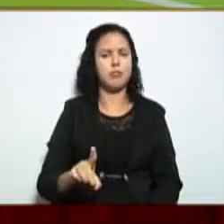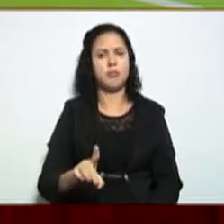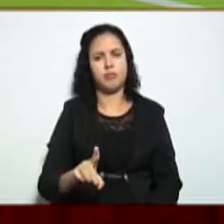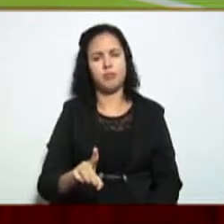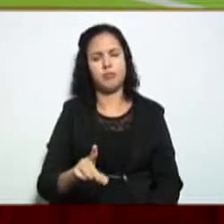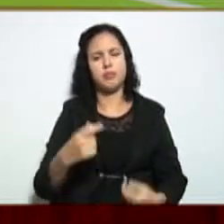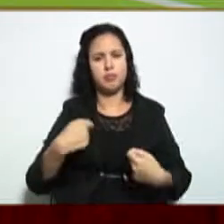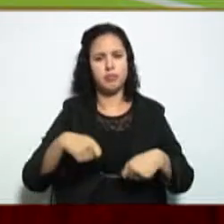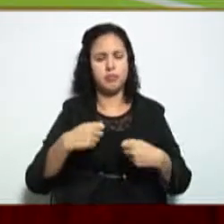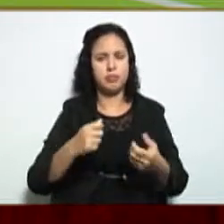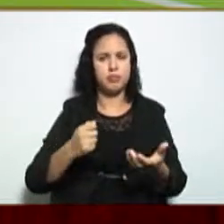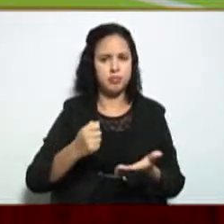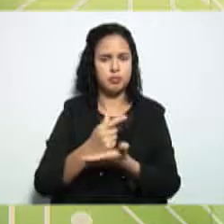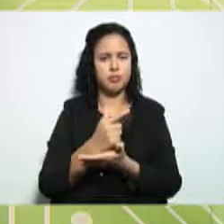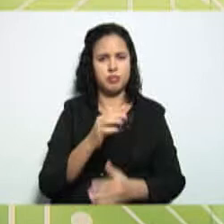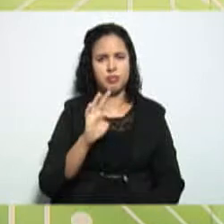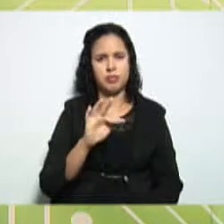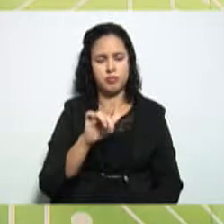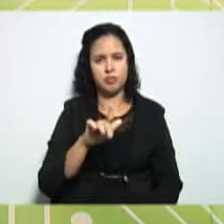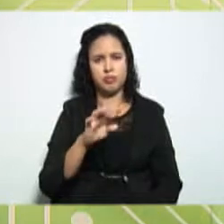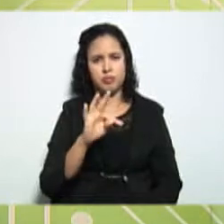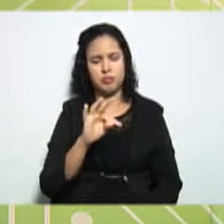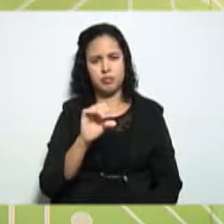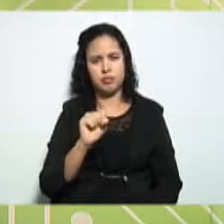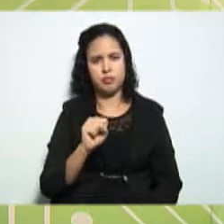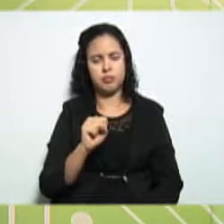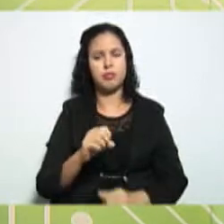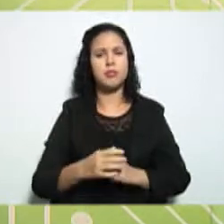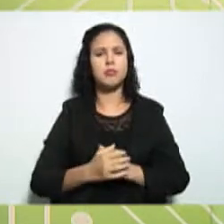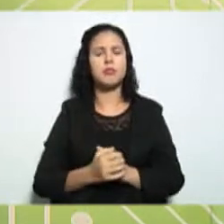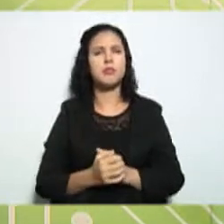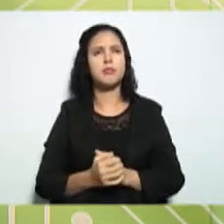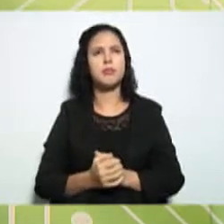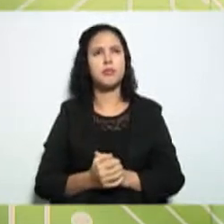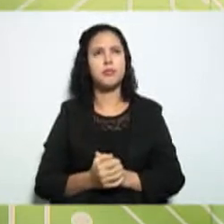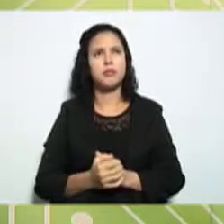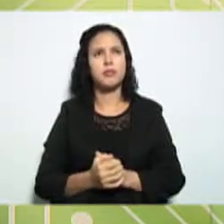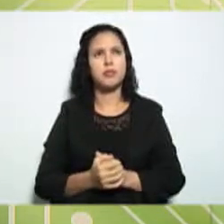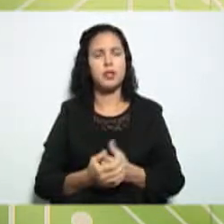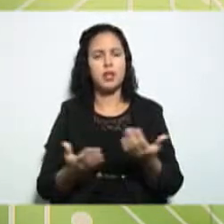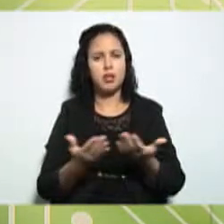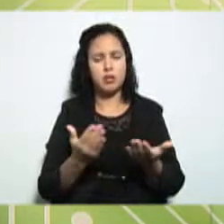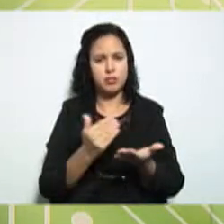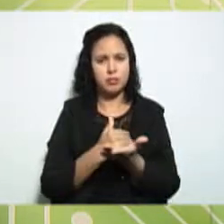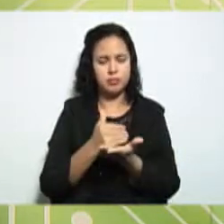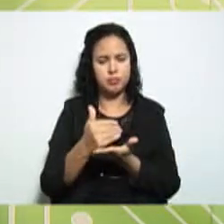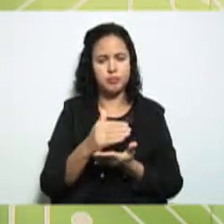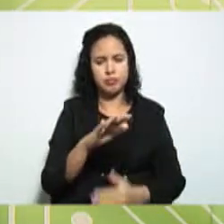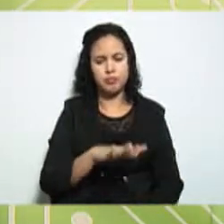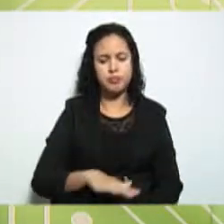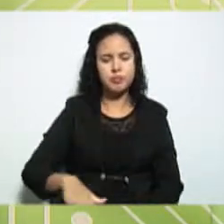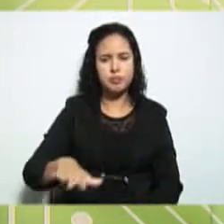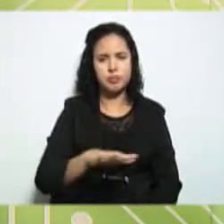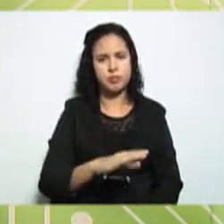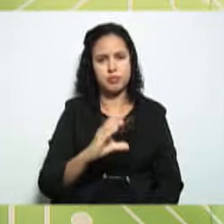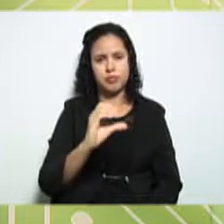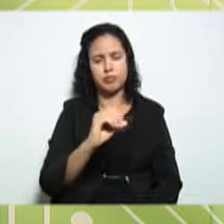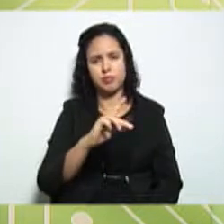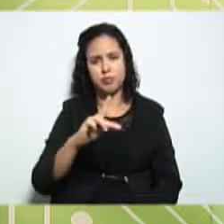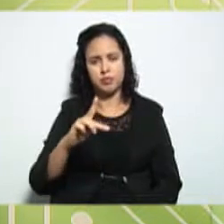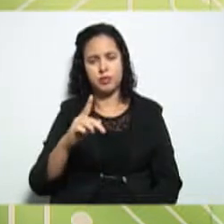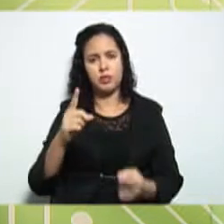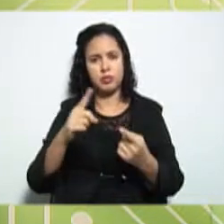FGTS. Isso, exatamente. Uhum. E aí a gente vê, então, que nós vamos começar pelos ramos do cooperativismo. O primeiro ramo que nós vamos falar do